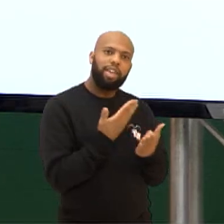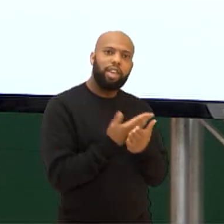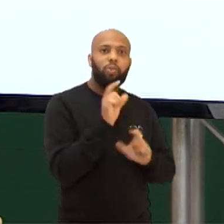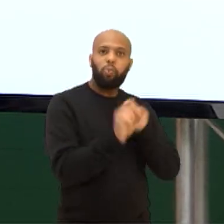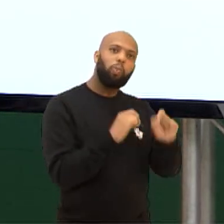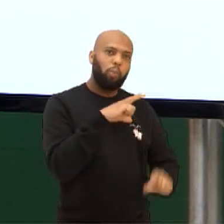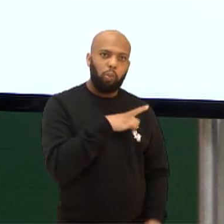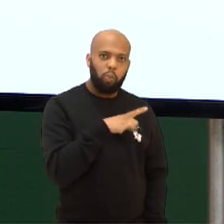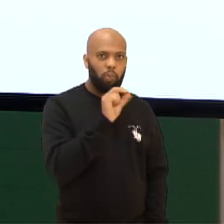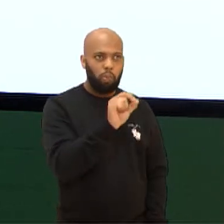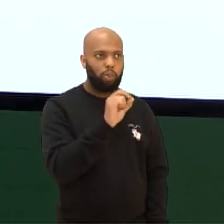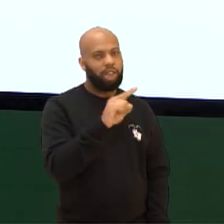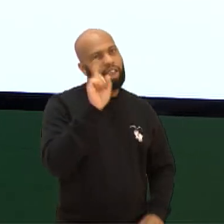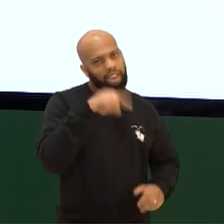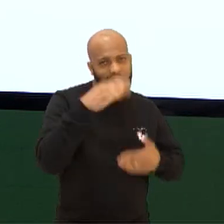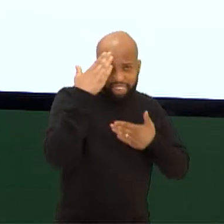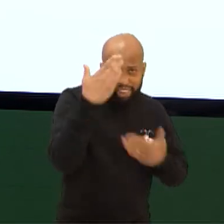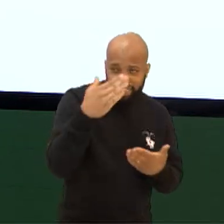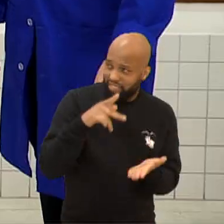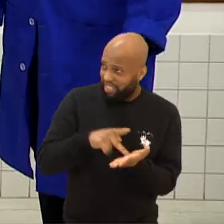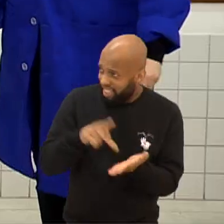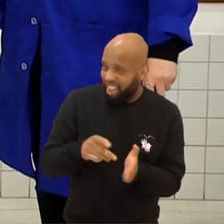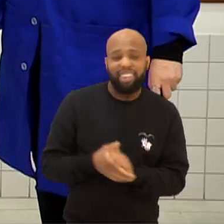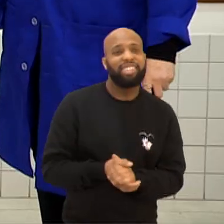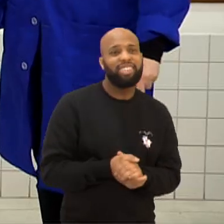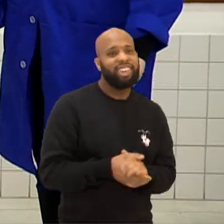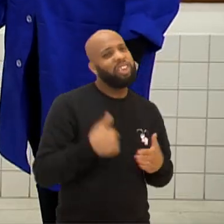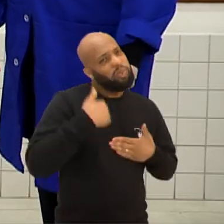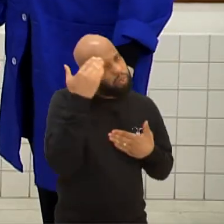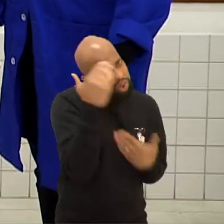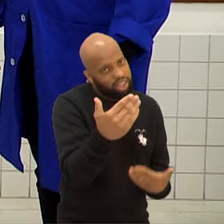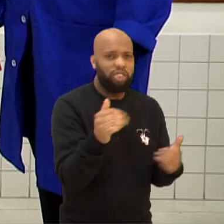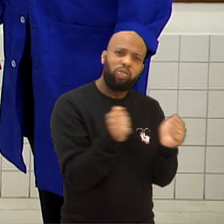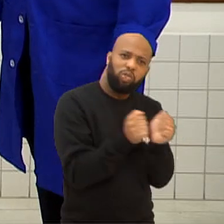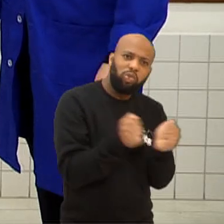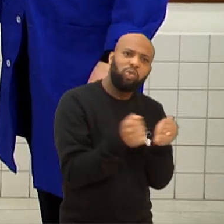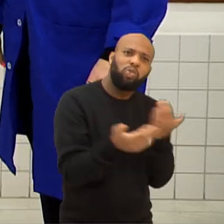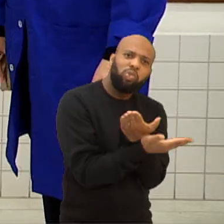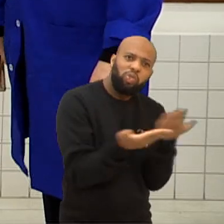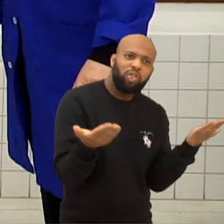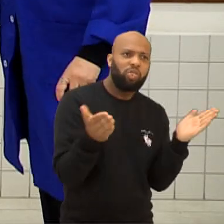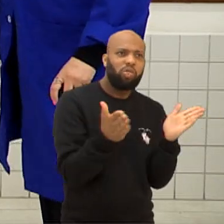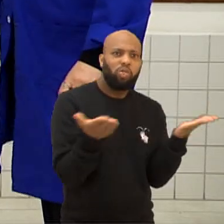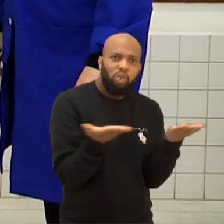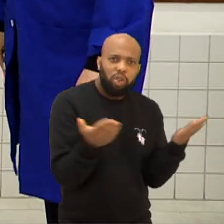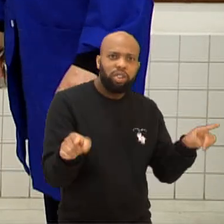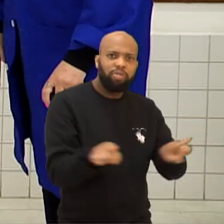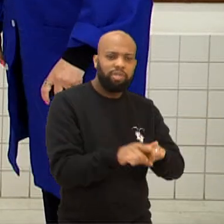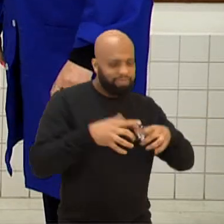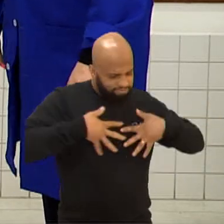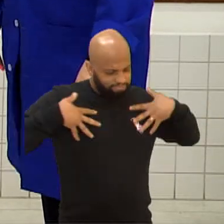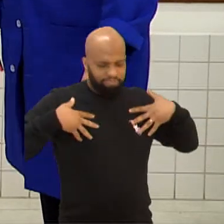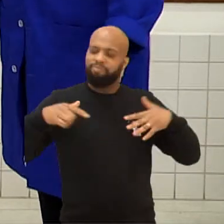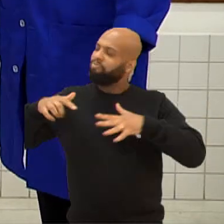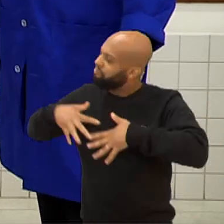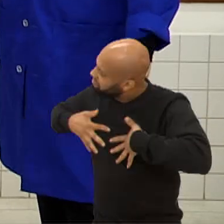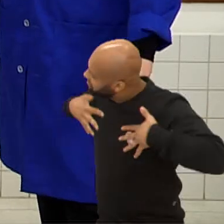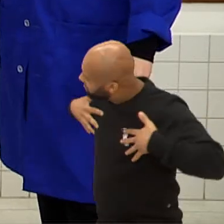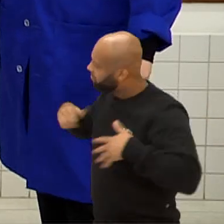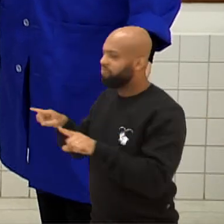nós temos é a agradecer, não é, professora? Agradeço muito estar aqui com você, ter participado aqui com